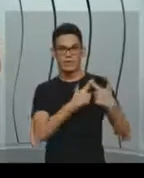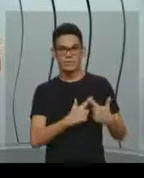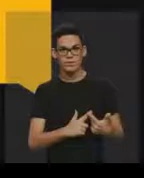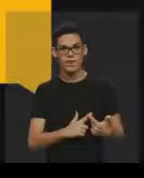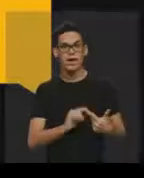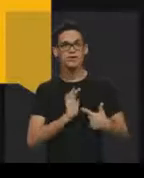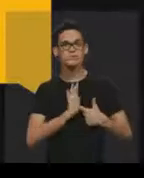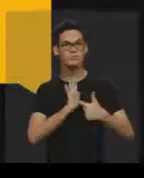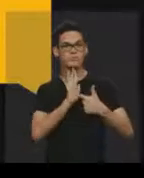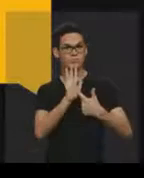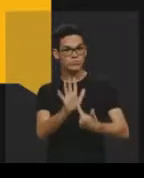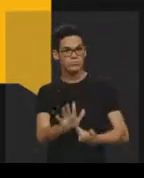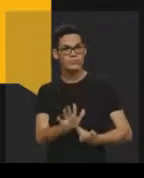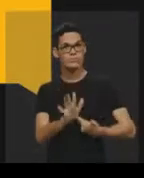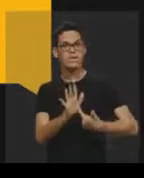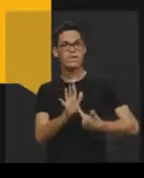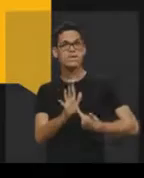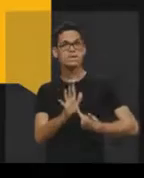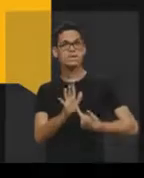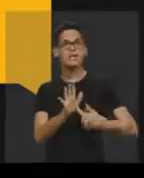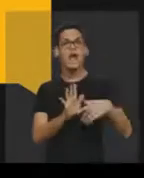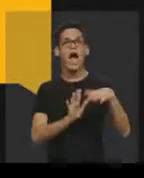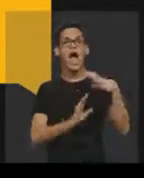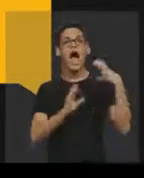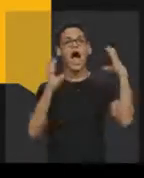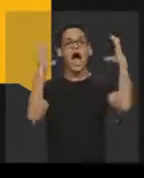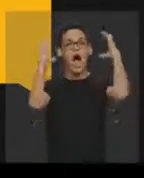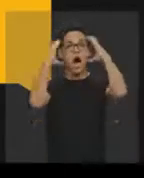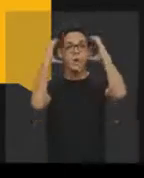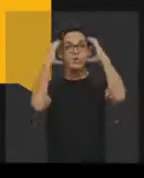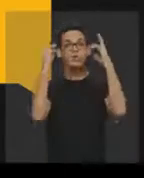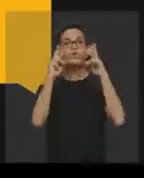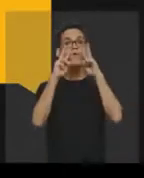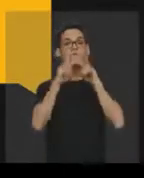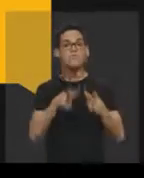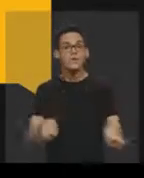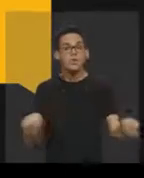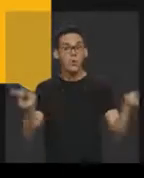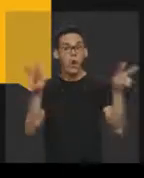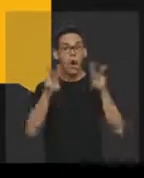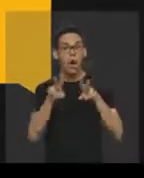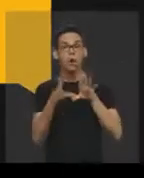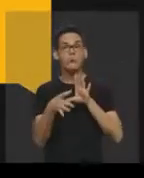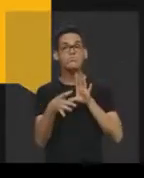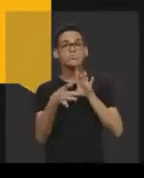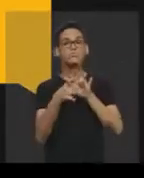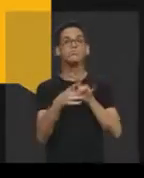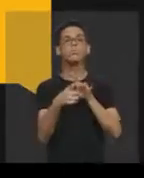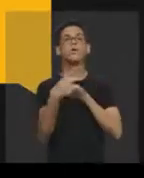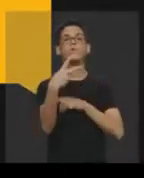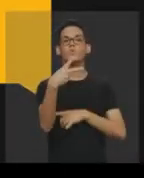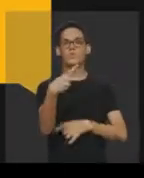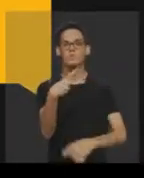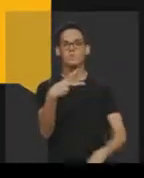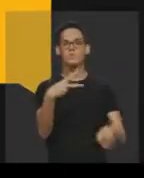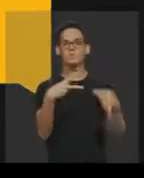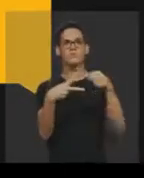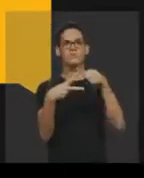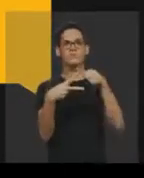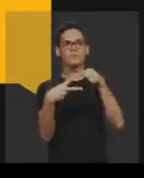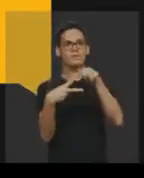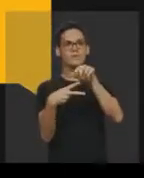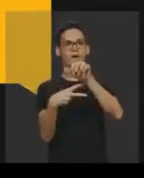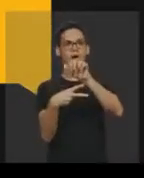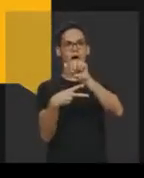então, como a própria palavra expressa, ela vai ser feita da junção de dois elementos.